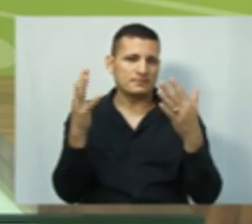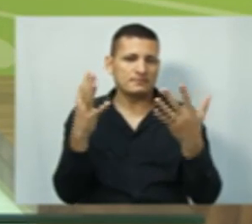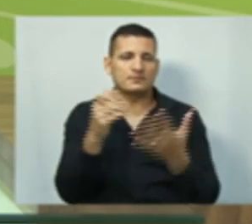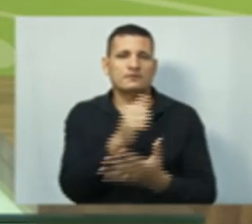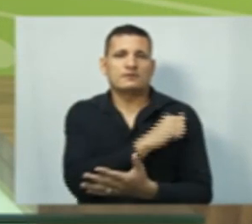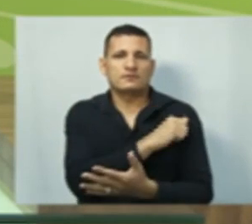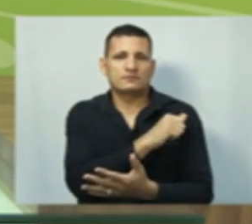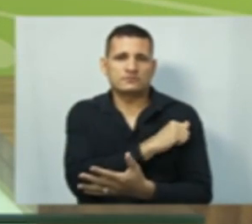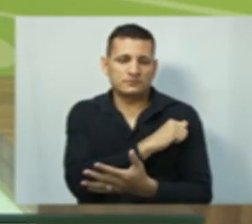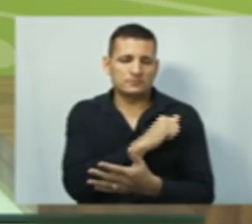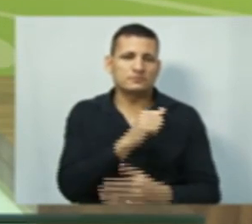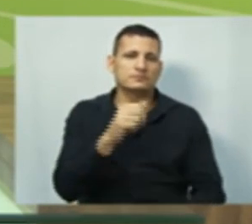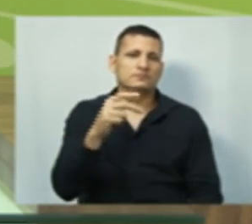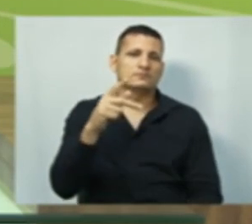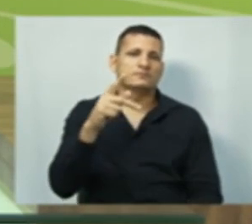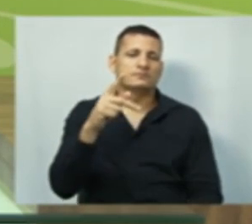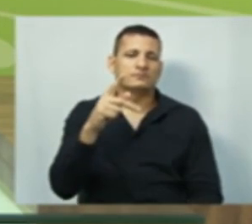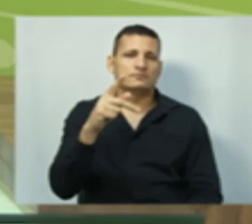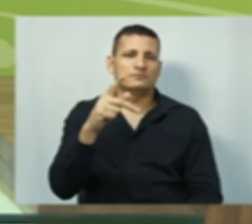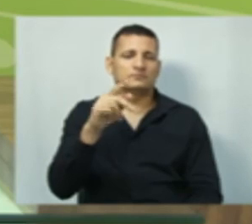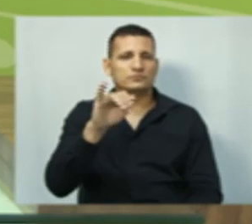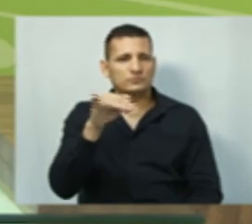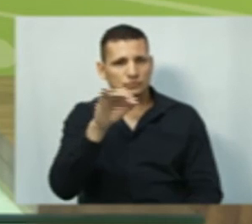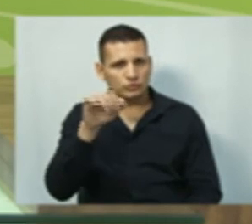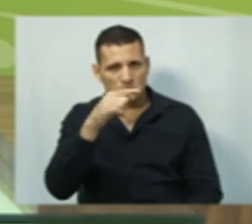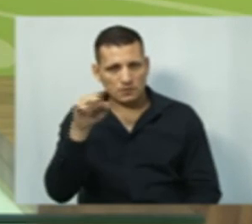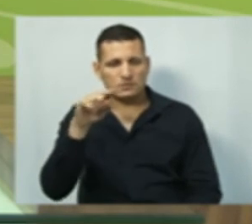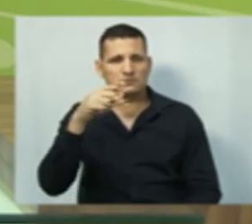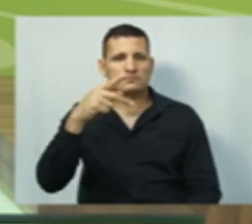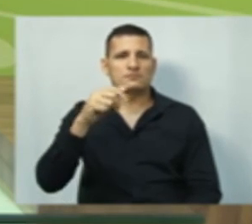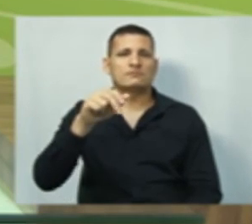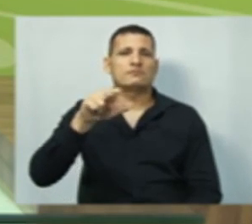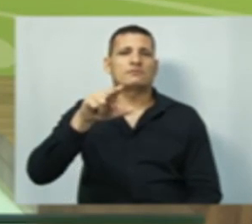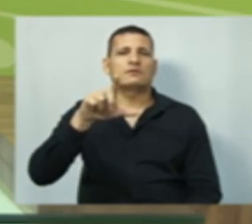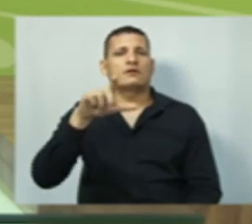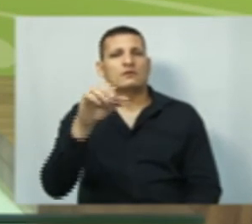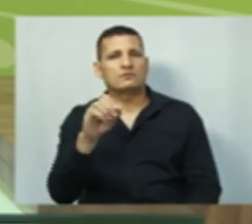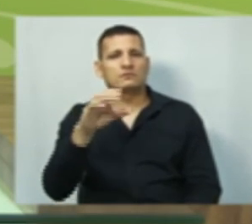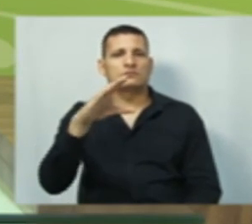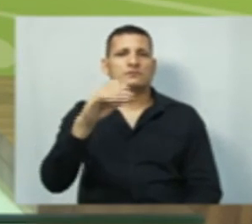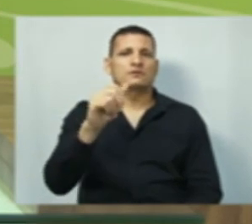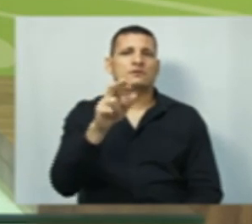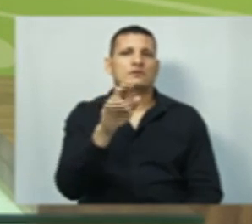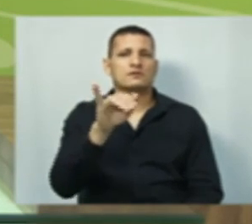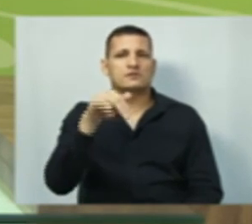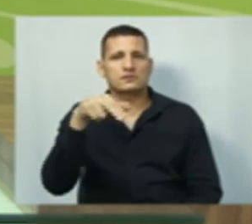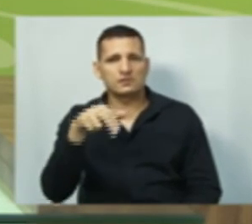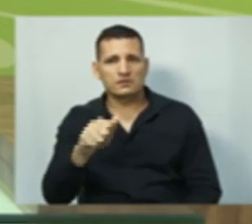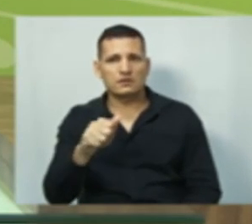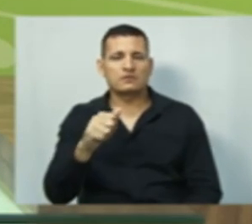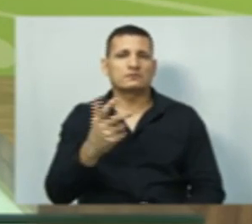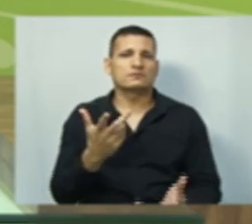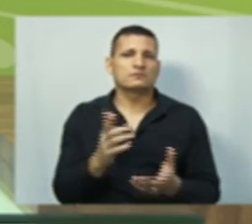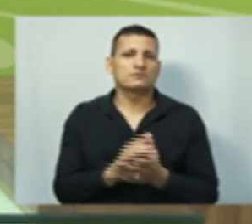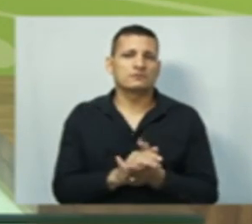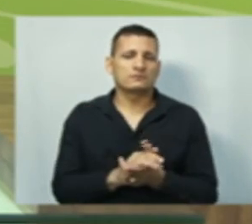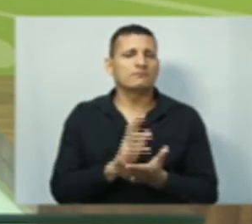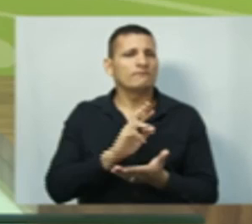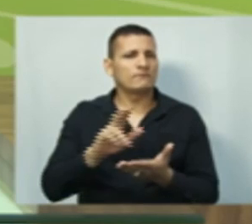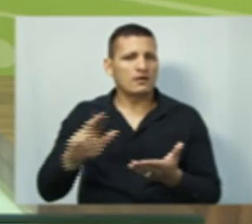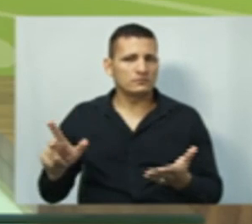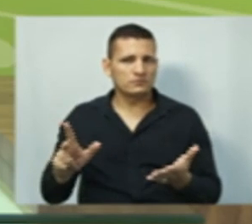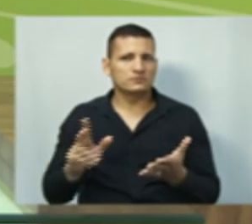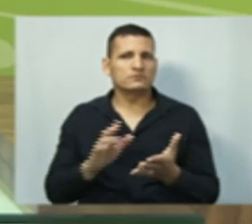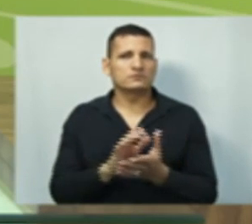Padre Feijó, João, Paulo, Karina, Ellen, Varley, o Jefferson, a todos os outros que estão aí prestando